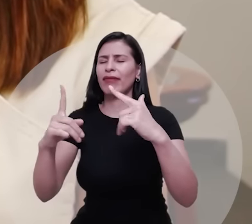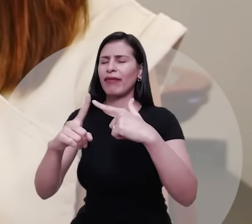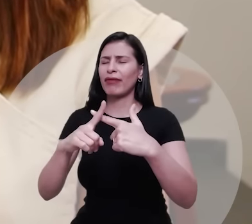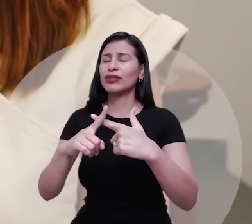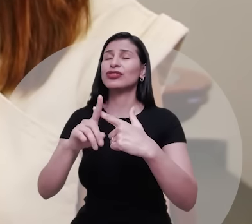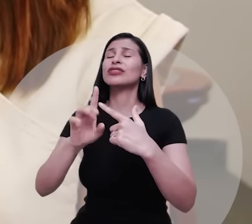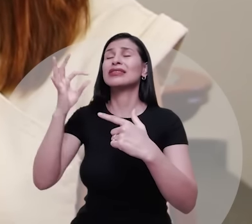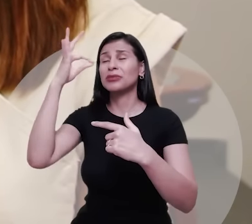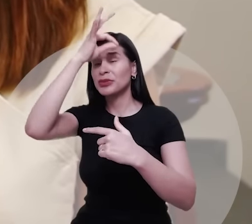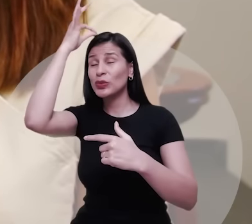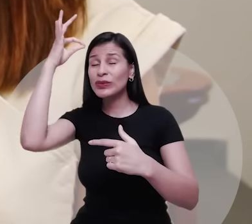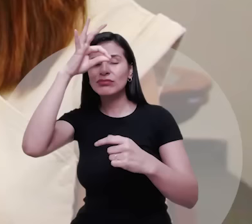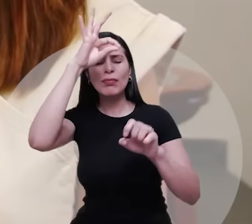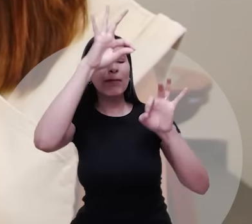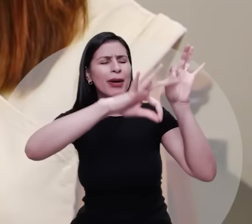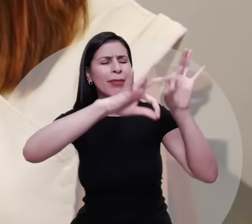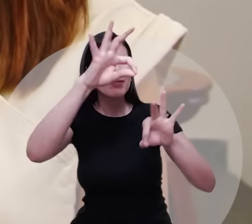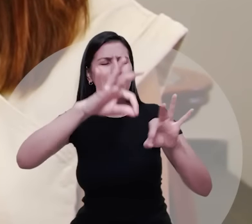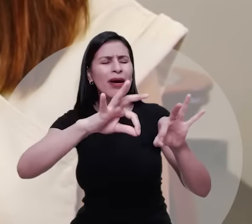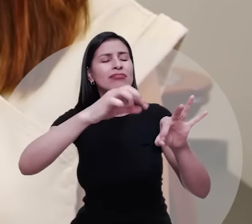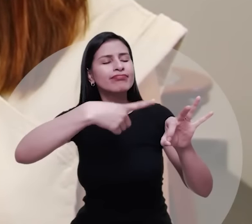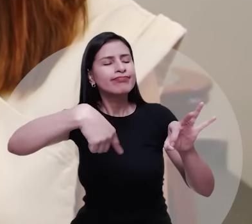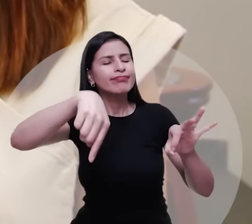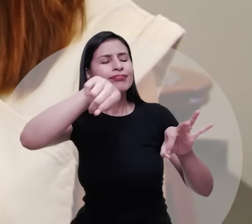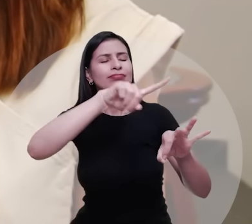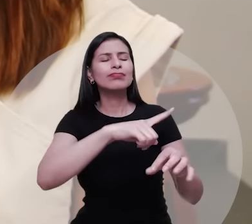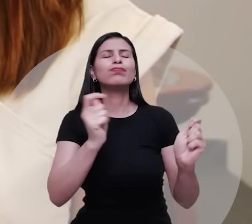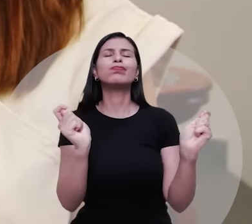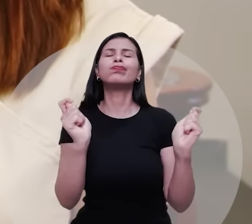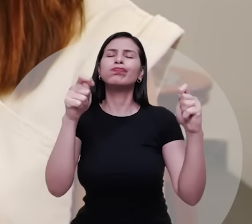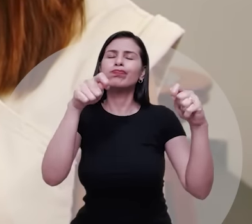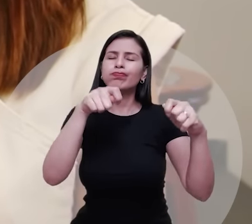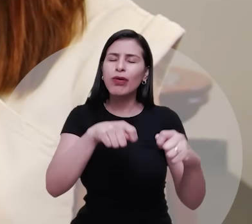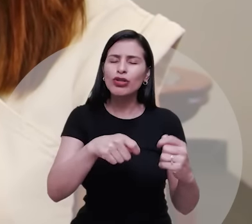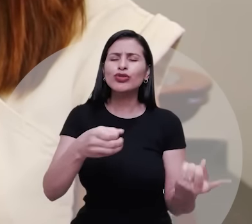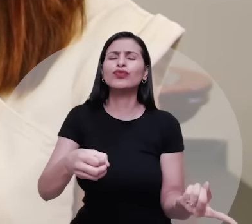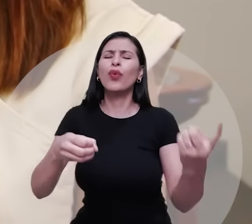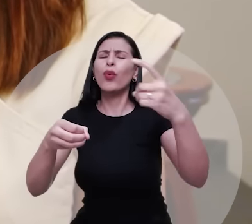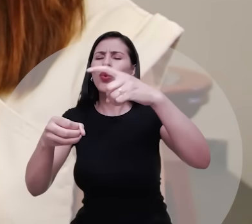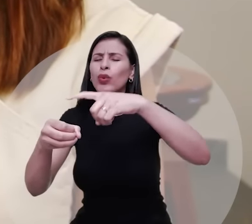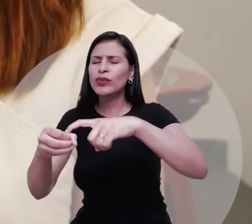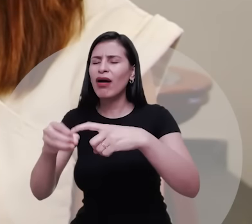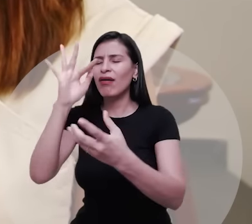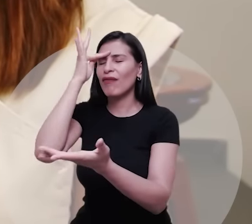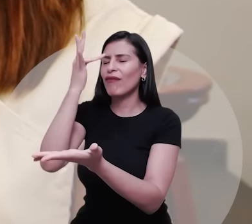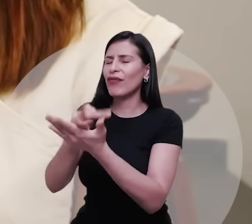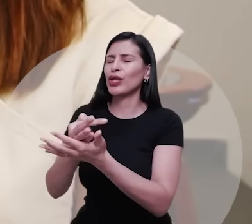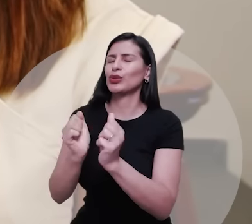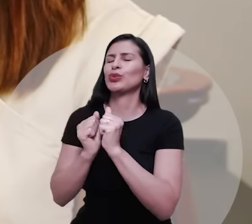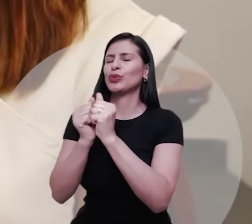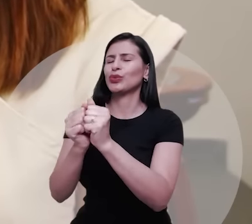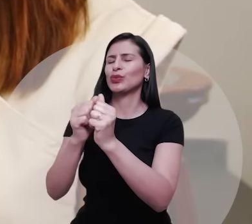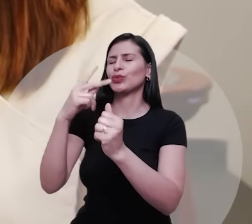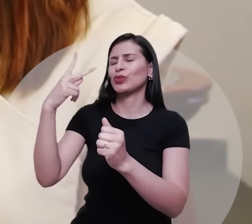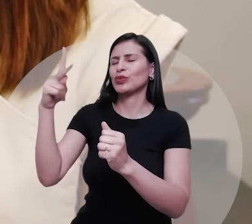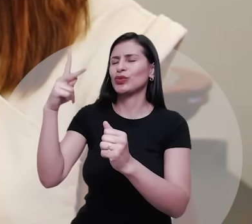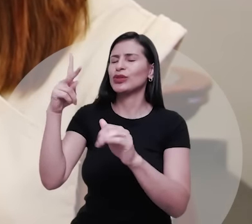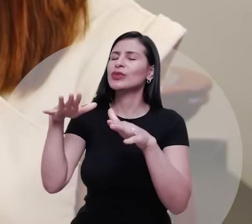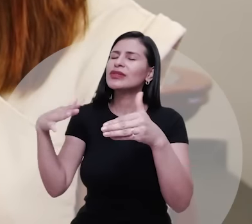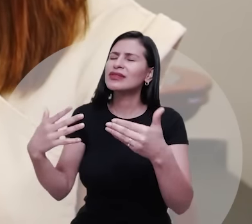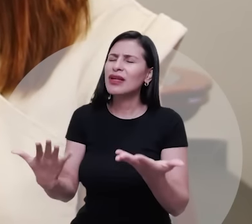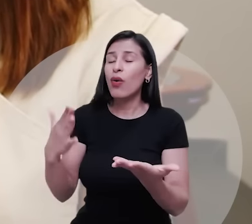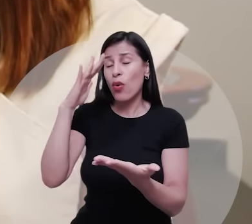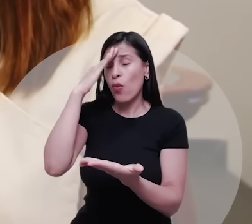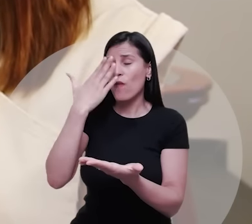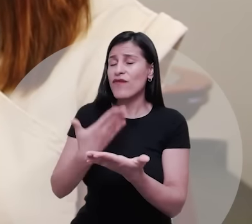Espírito Santo e renovem a sua fé e o seu comprometimento contigo. Assim, confiando em Tuas